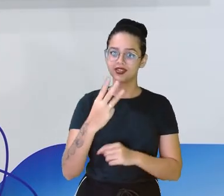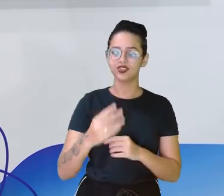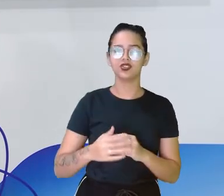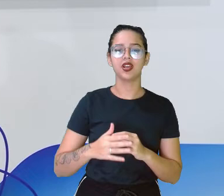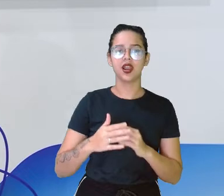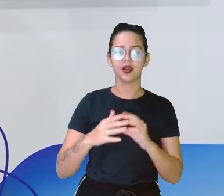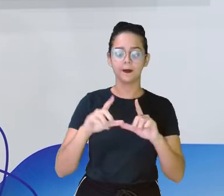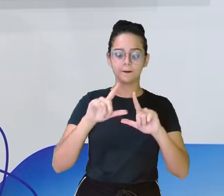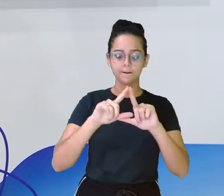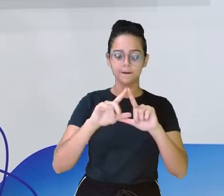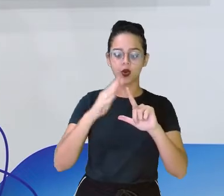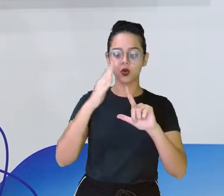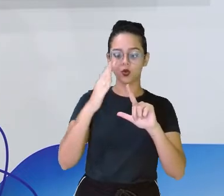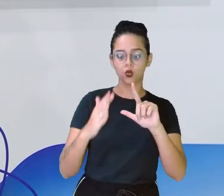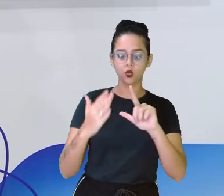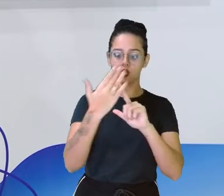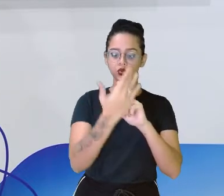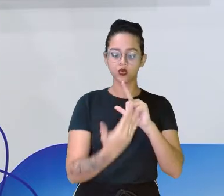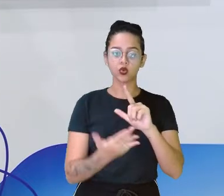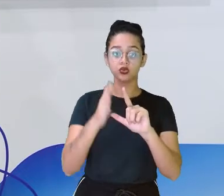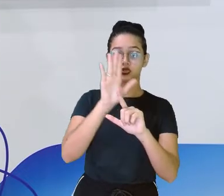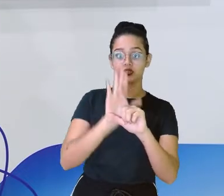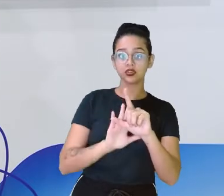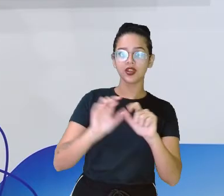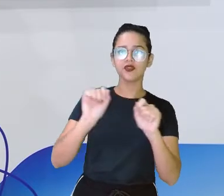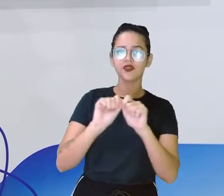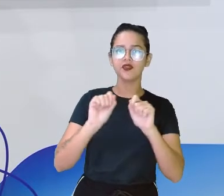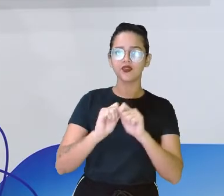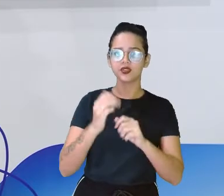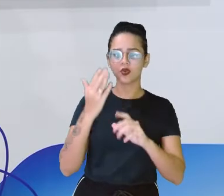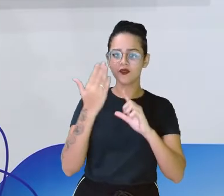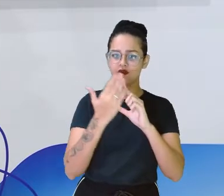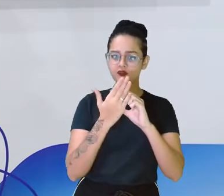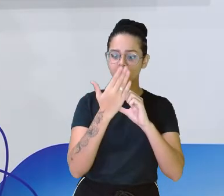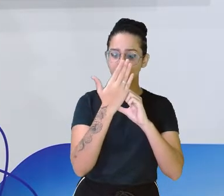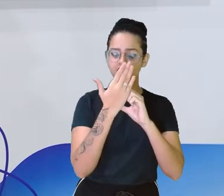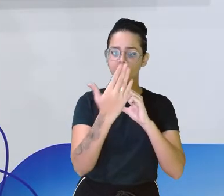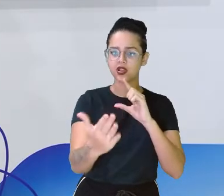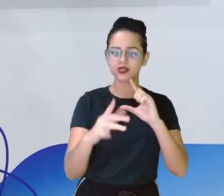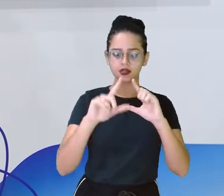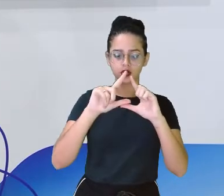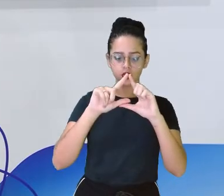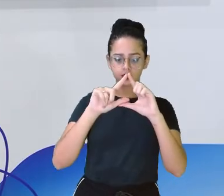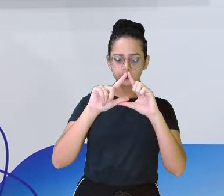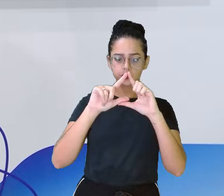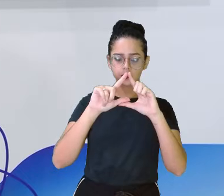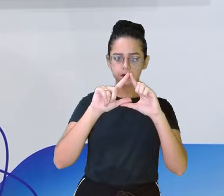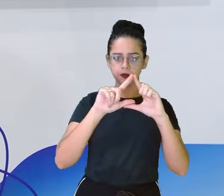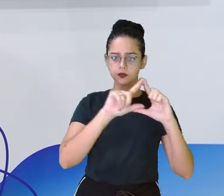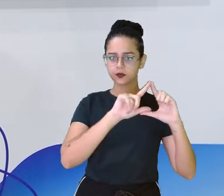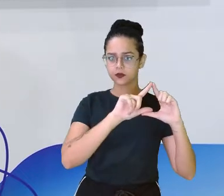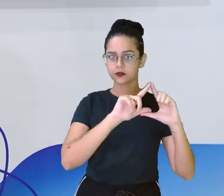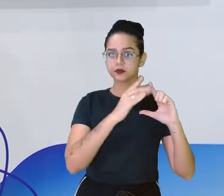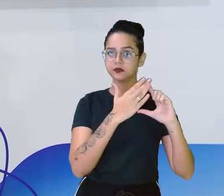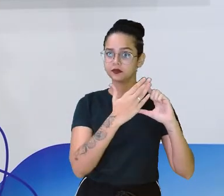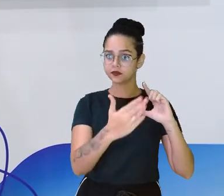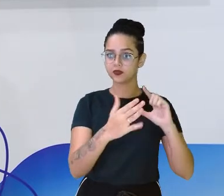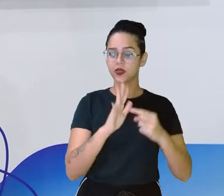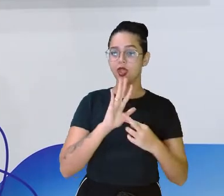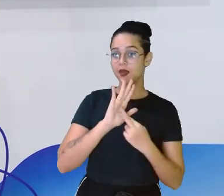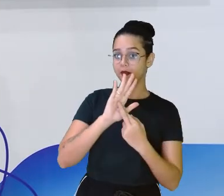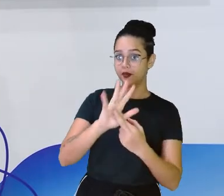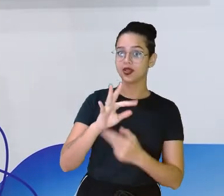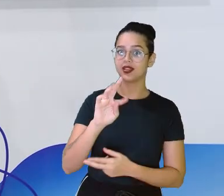mostrei aqui, né? Fiz uma face da nossa pirâmide, representada por triângulo. Isso